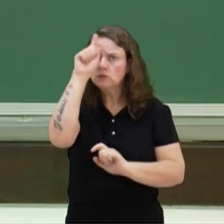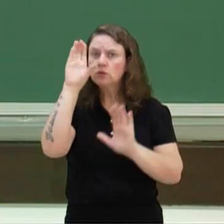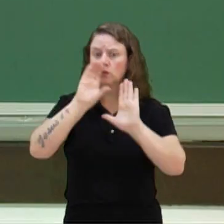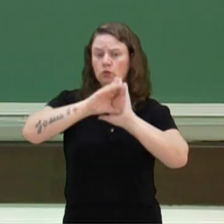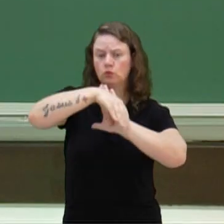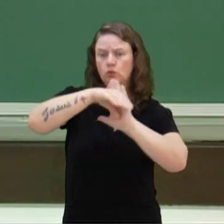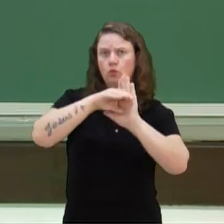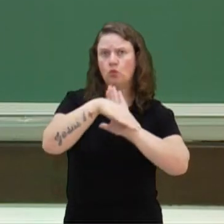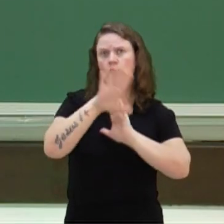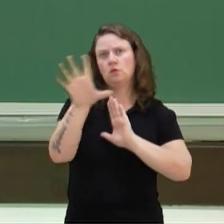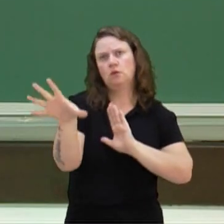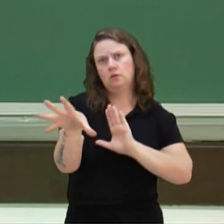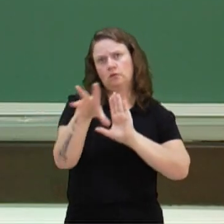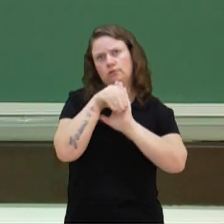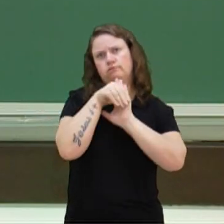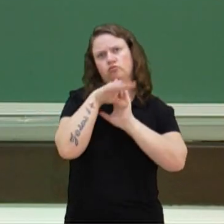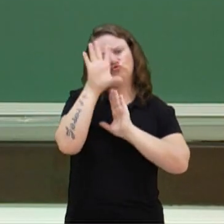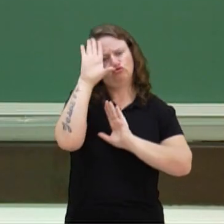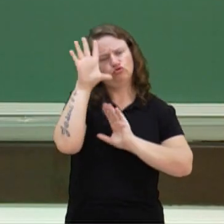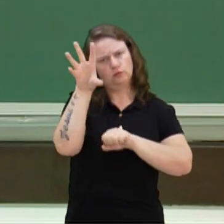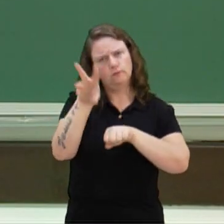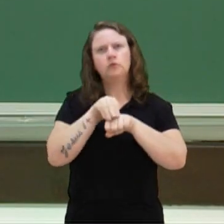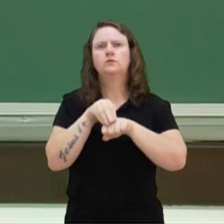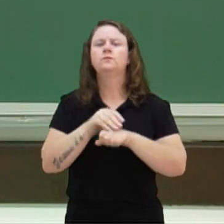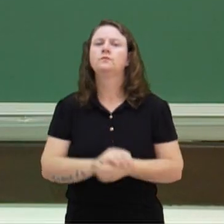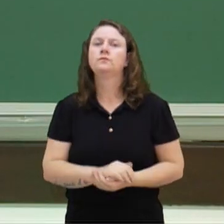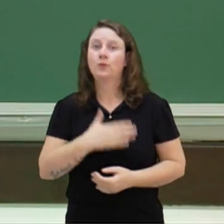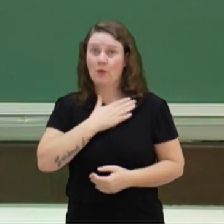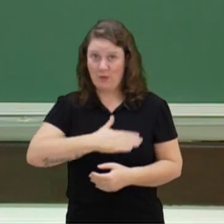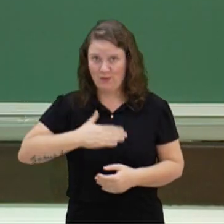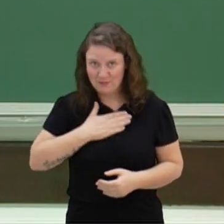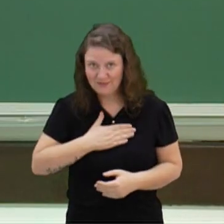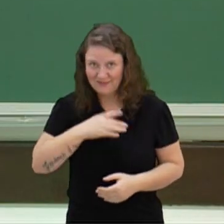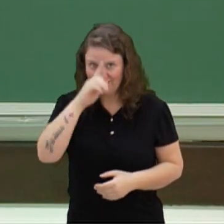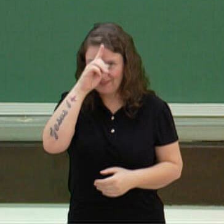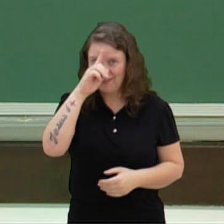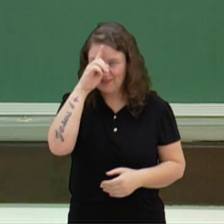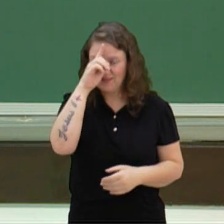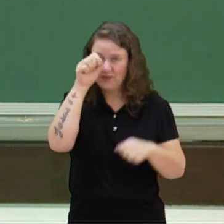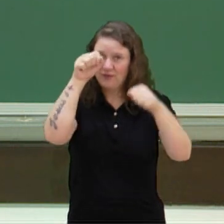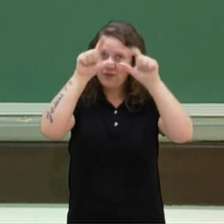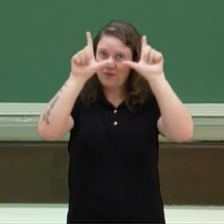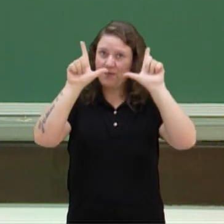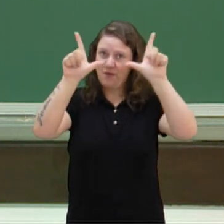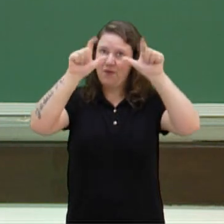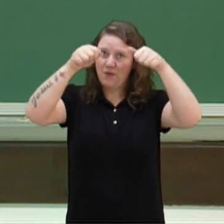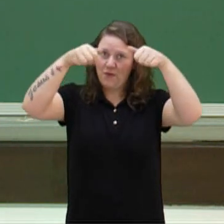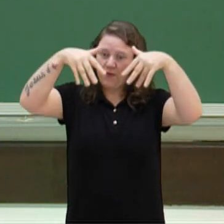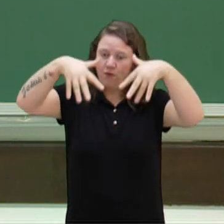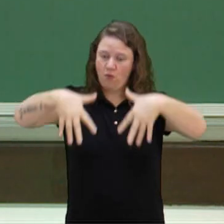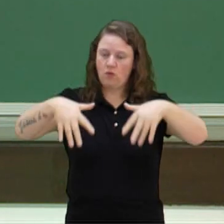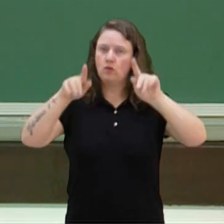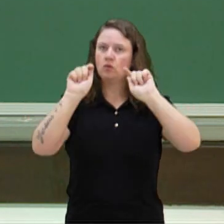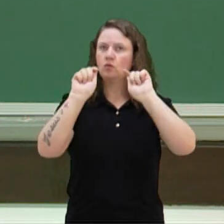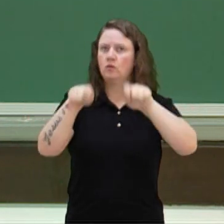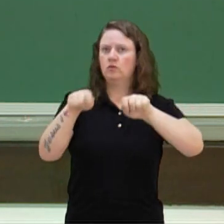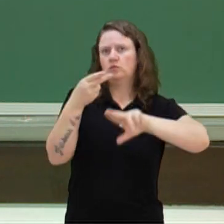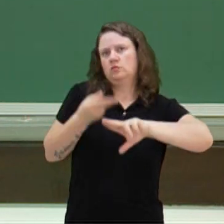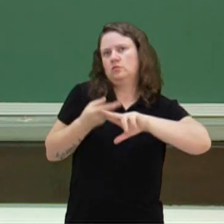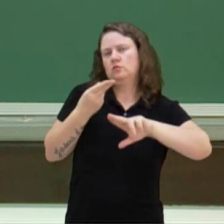conhecem. Tudo bem? Gostaram da ideia do mapa conceitual? Vocês podem usar o mapa